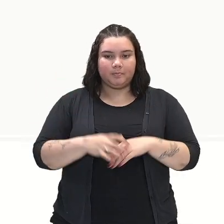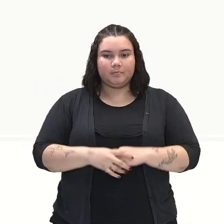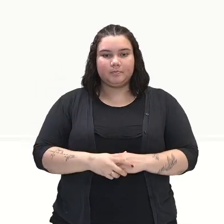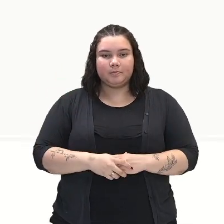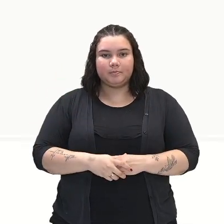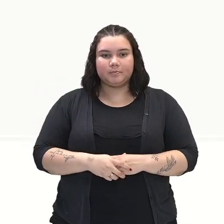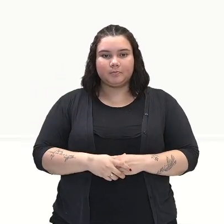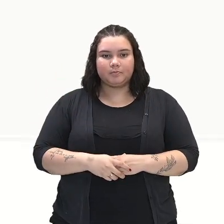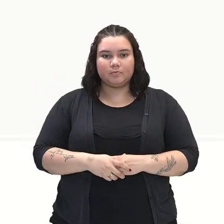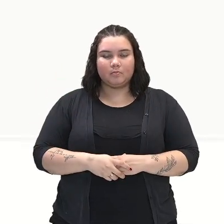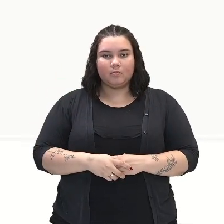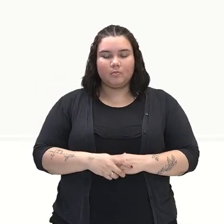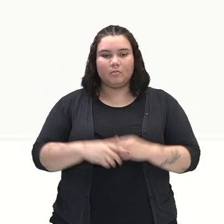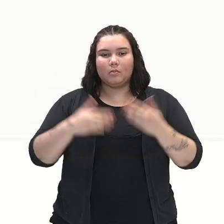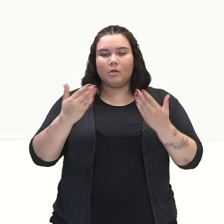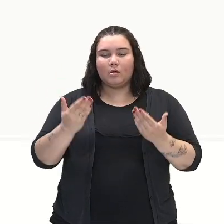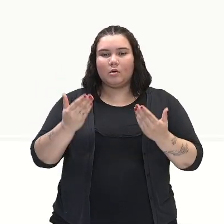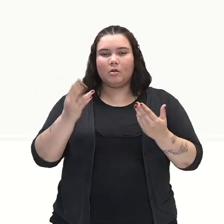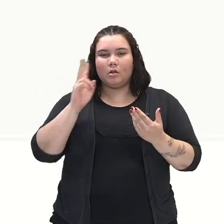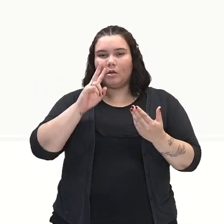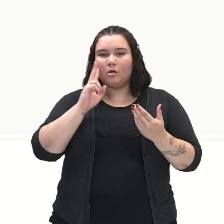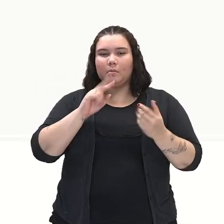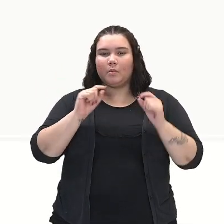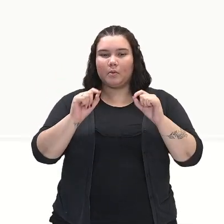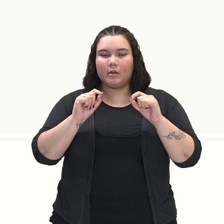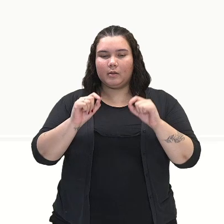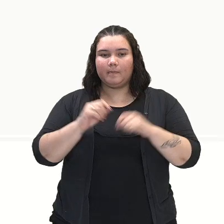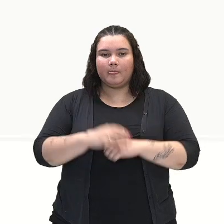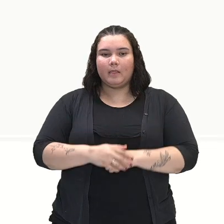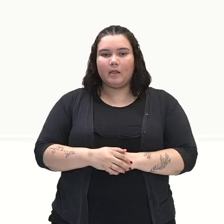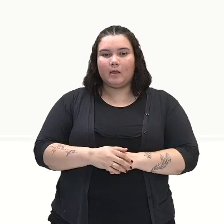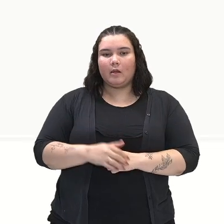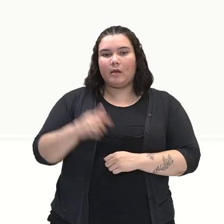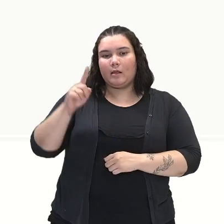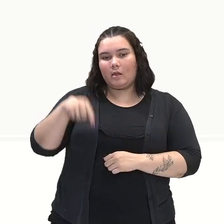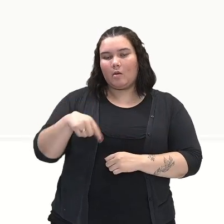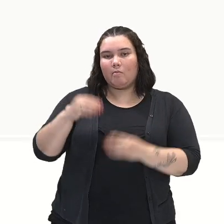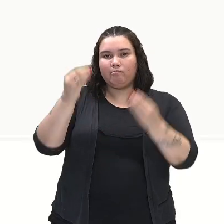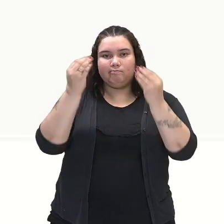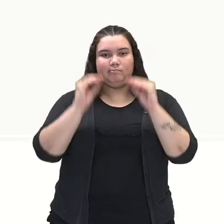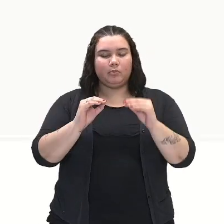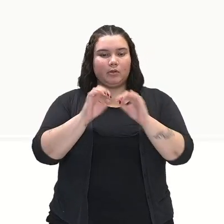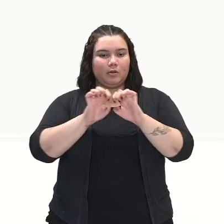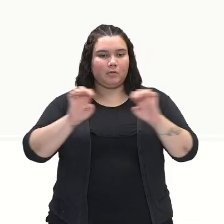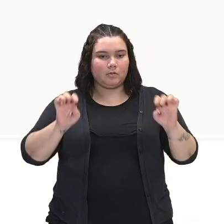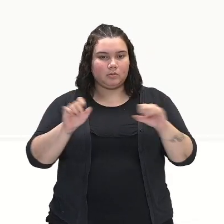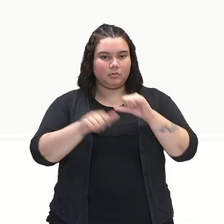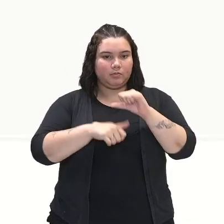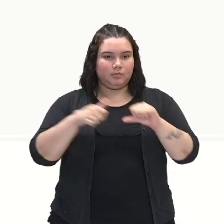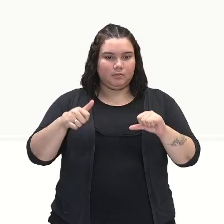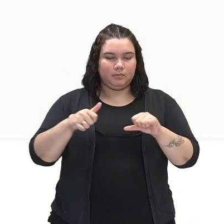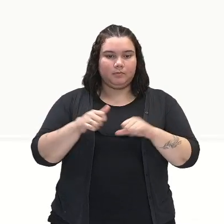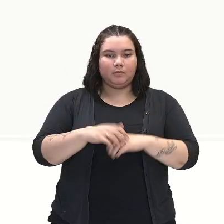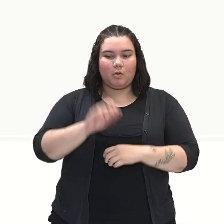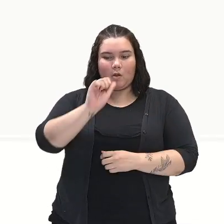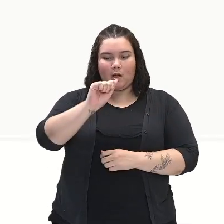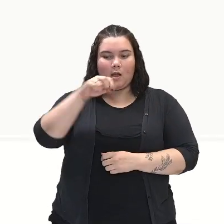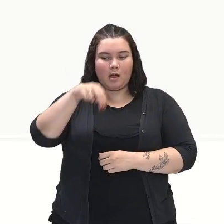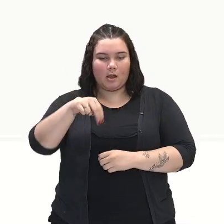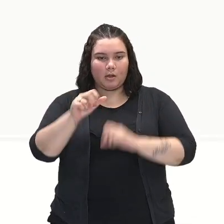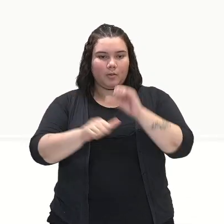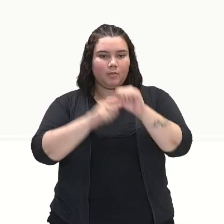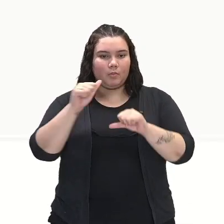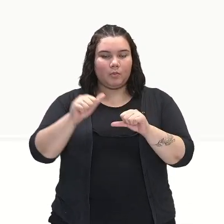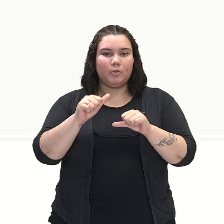Ok? Como ele quer o sétimo termo, então esse meu AN eu vou chamar